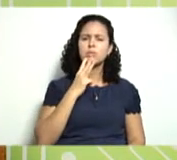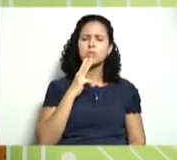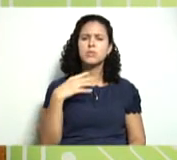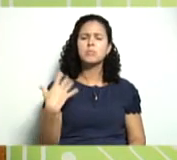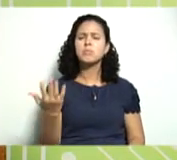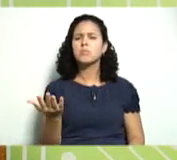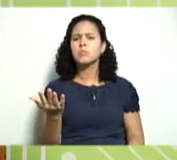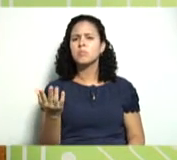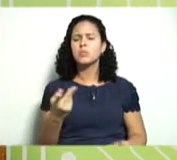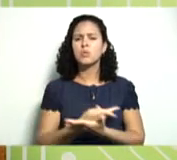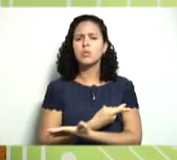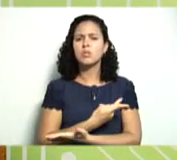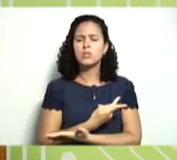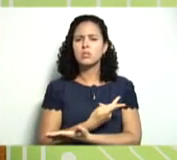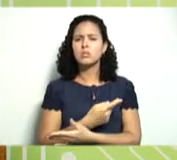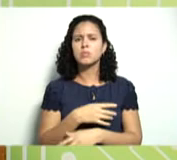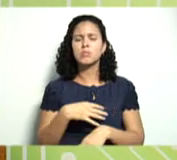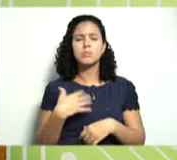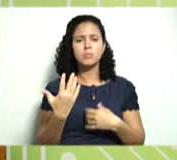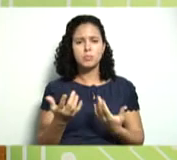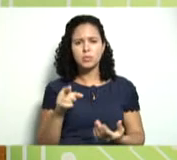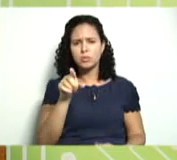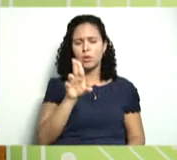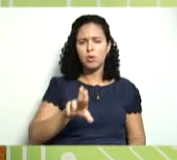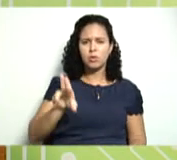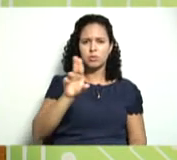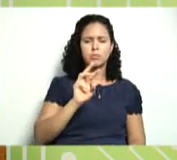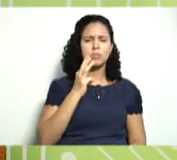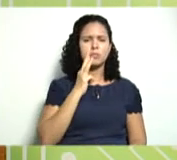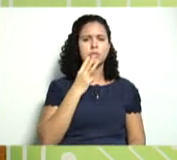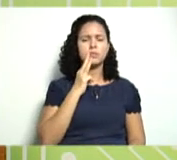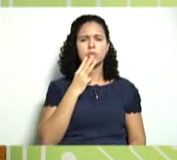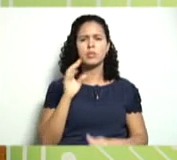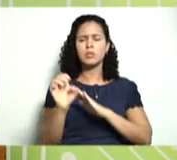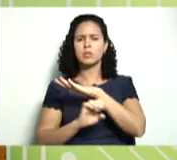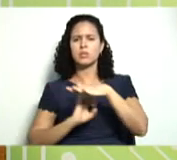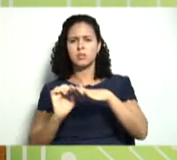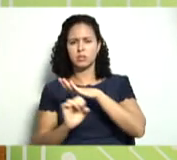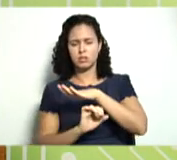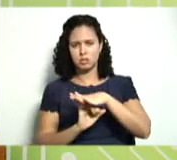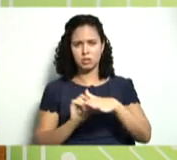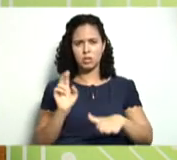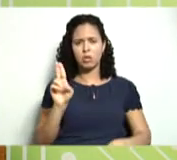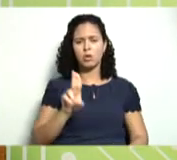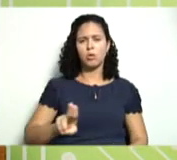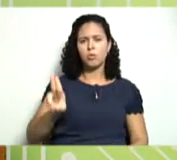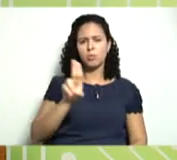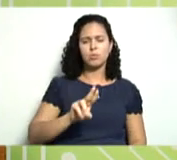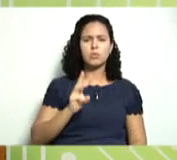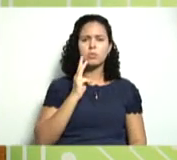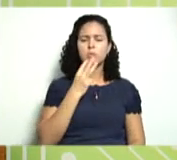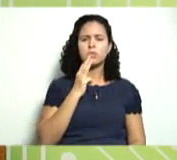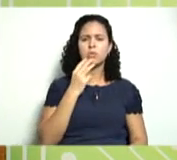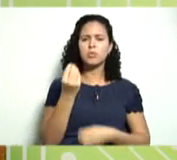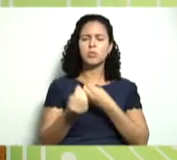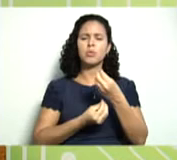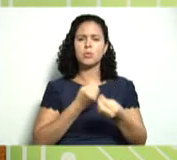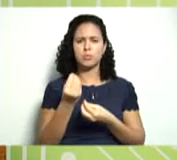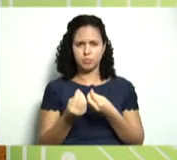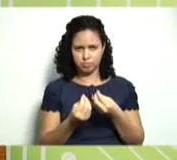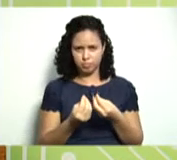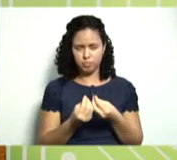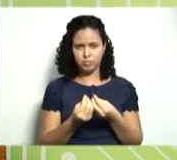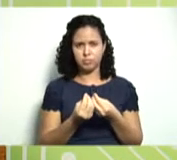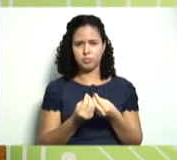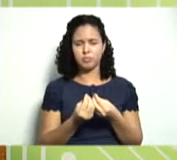situações neco situação você utiliza as empresas as pessoas utilizam software em qual situação